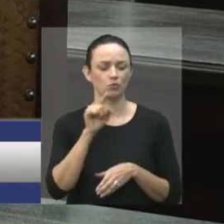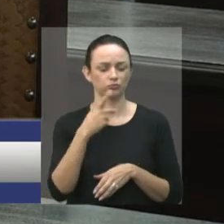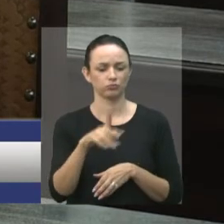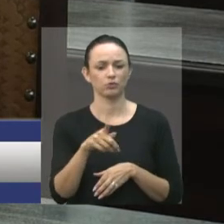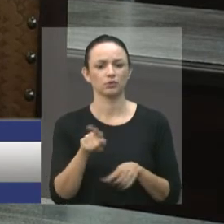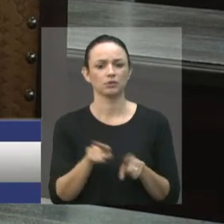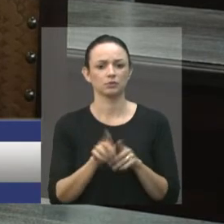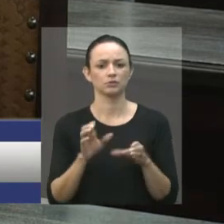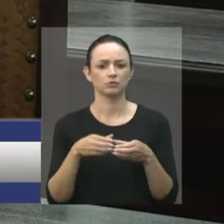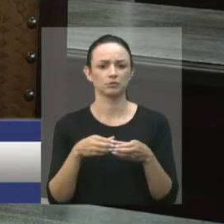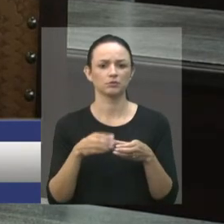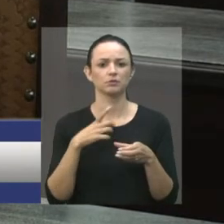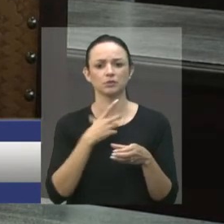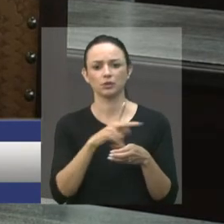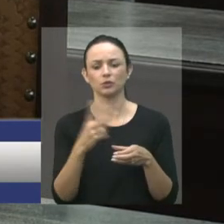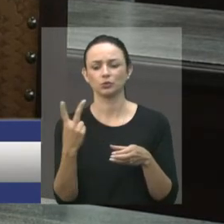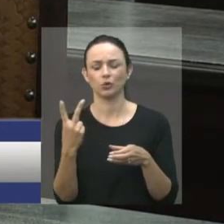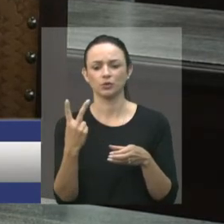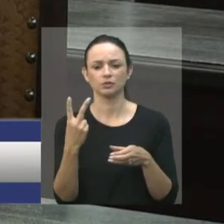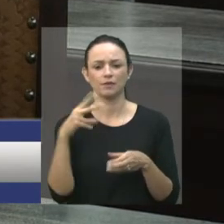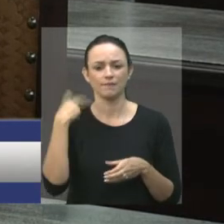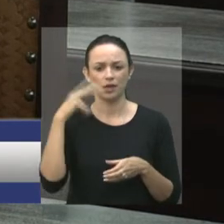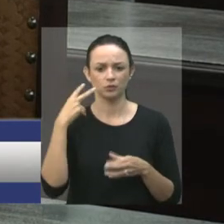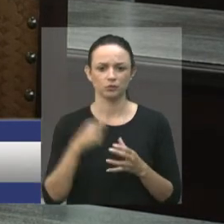mas a comissão é formada por outros 2 vereadores,